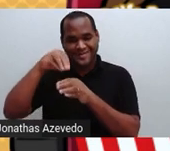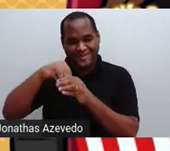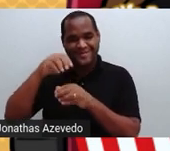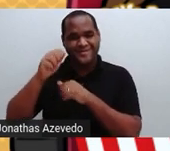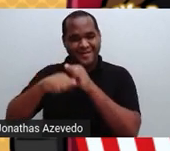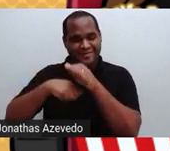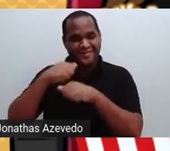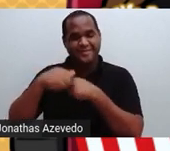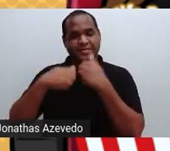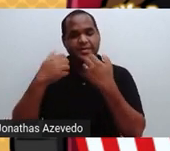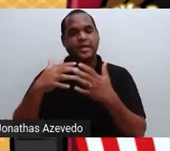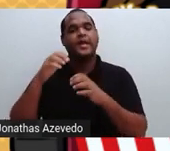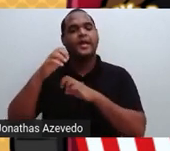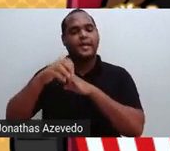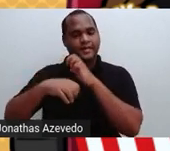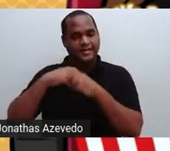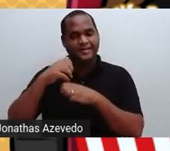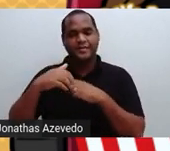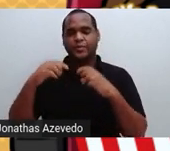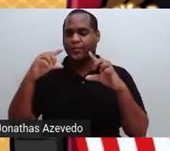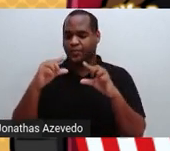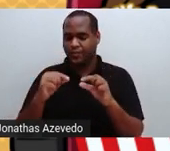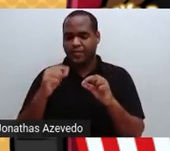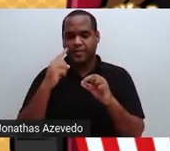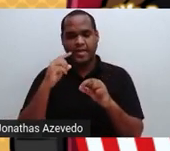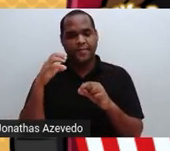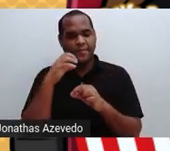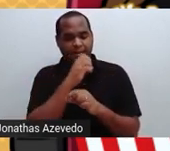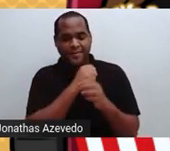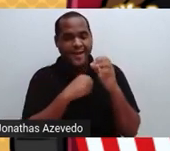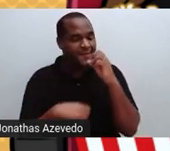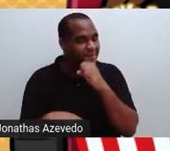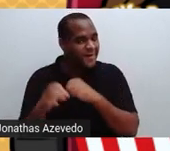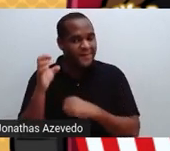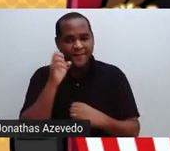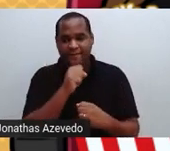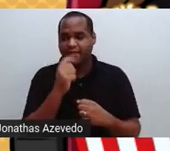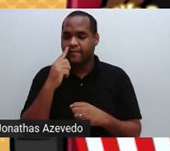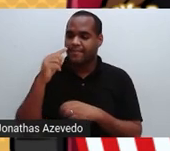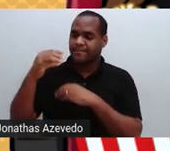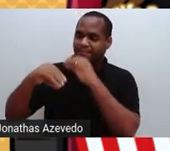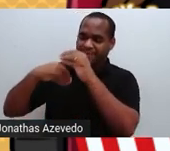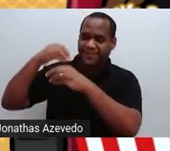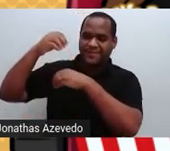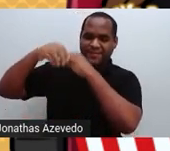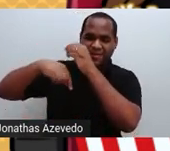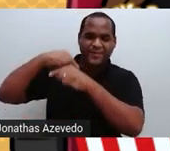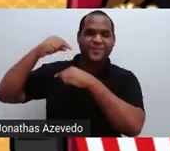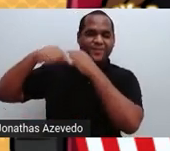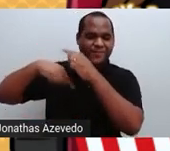elétrons, bem menores, se movem muito rápido, fazendo círculos em torno deste núcleo.